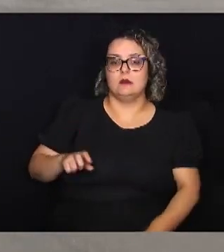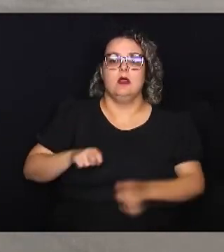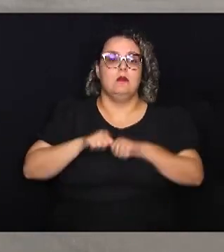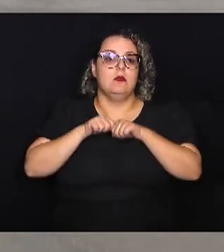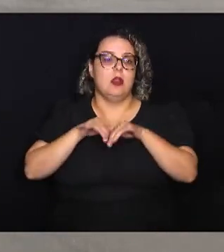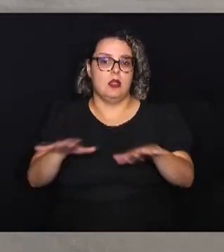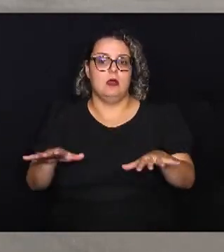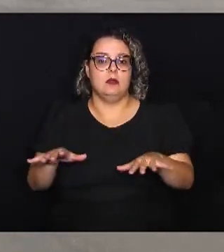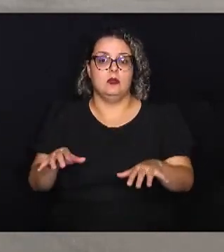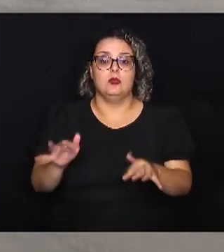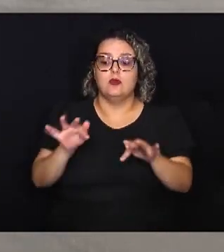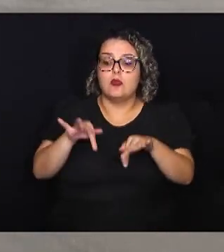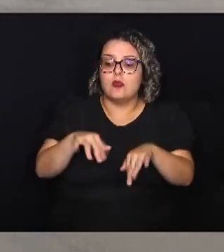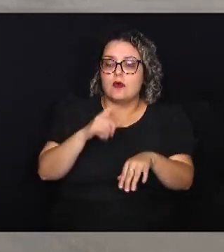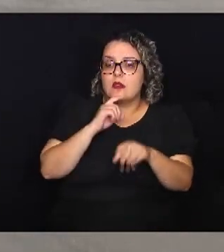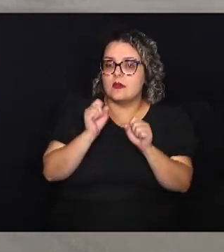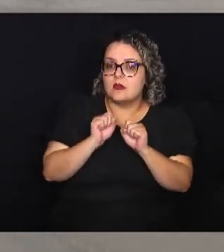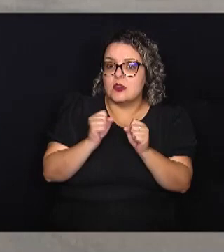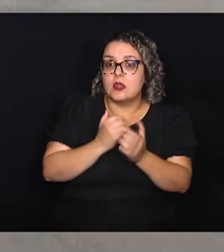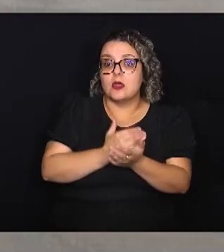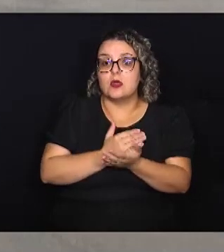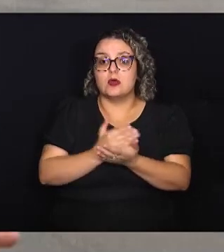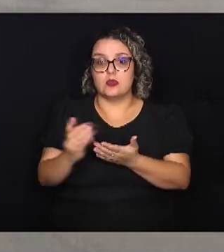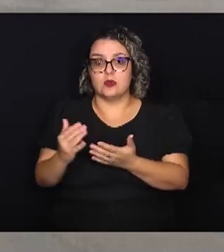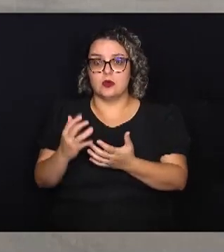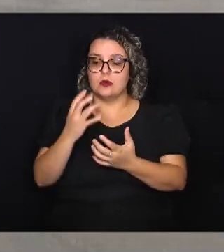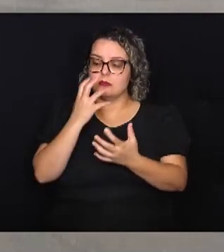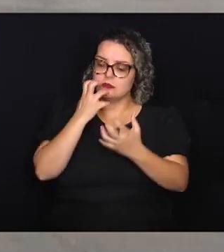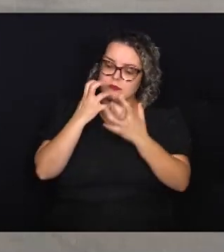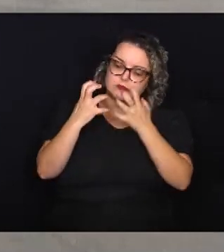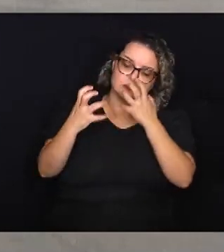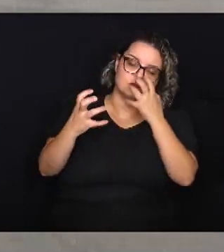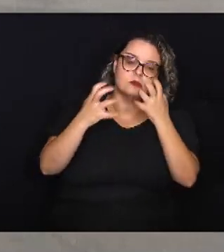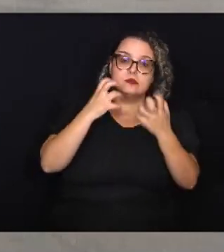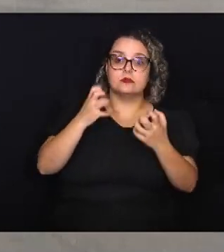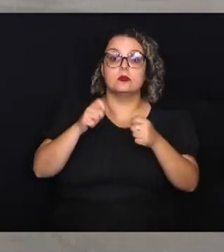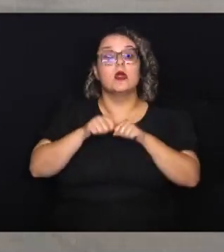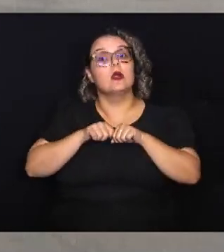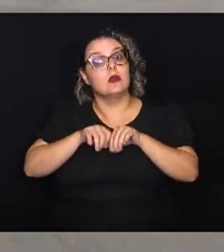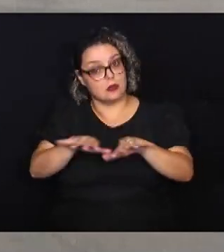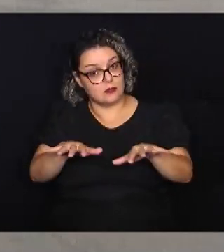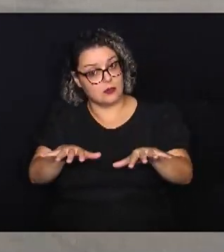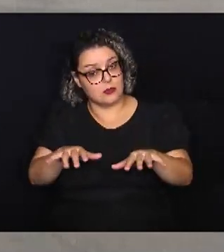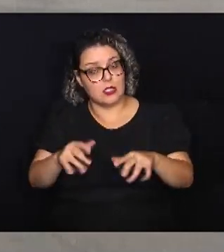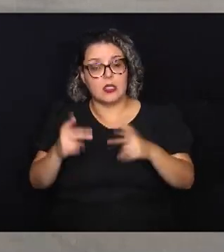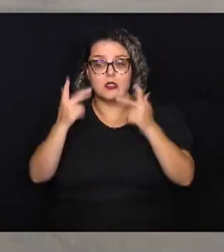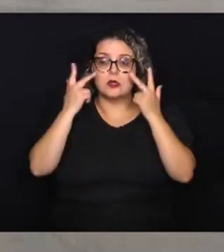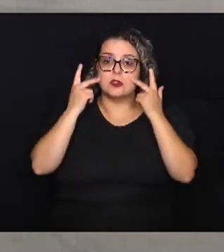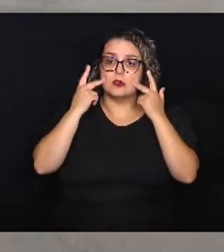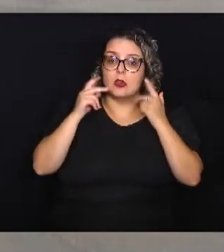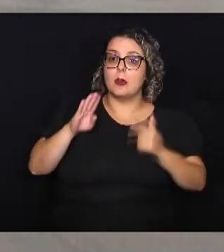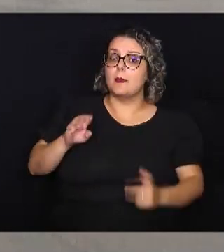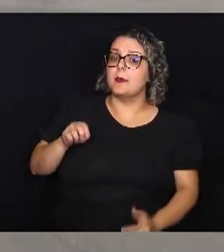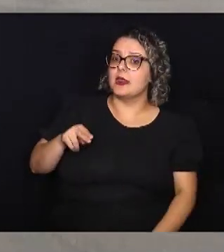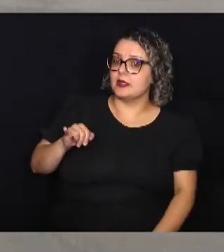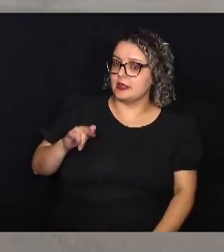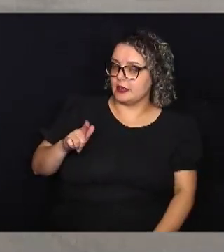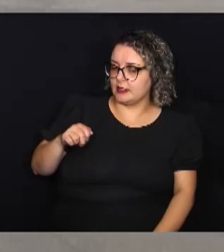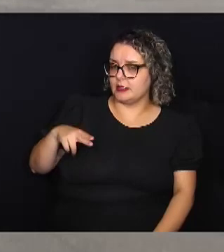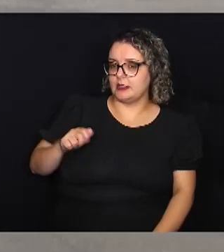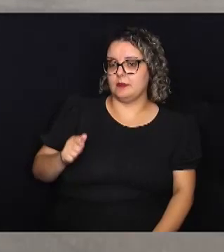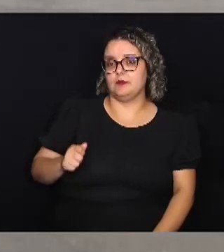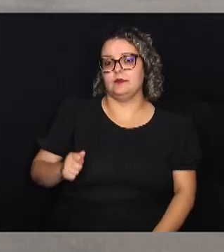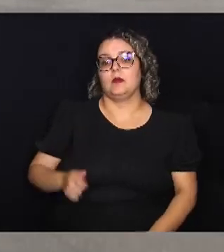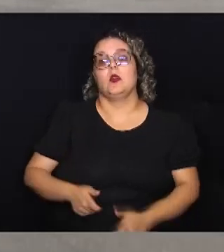durante o fim do inverno e o início da primavera. É contagiosa, mas geralmente benigna e acomete com